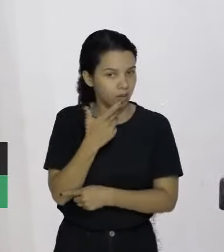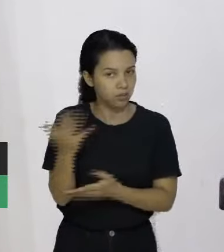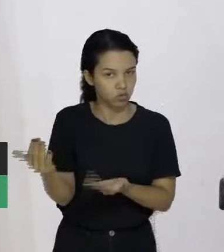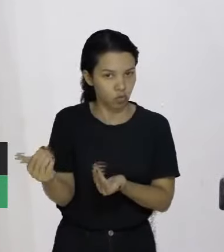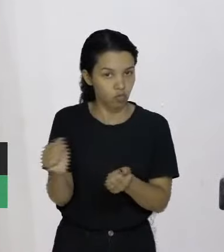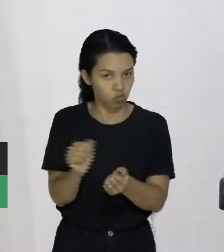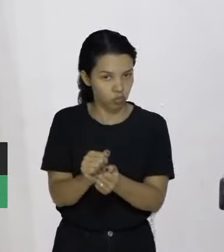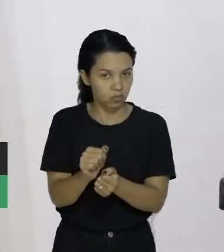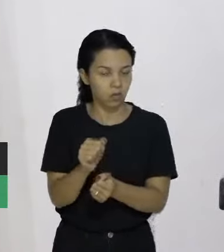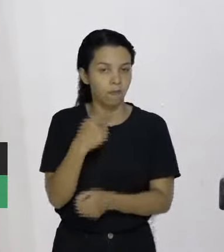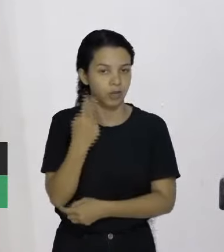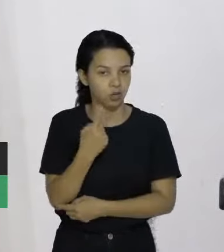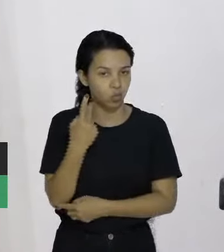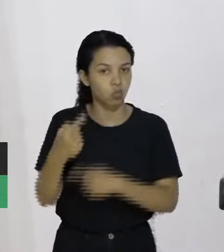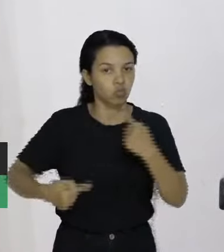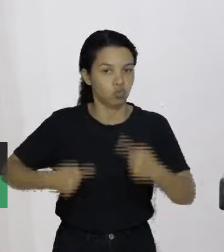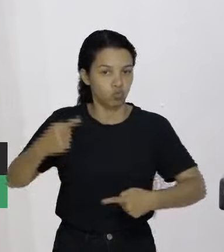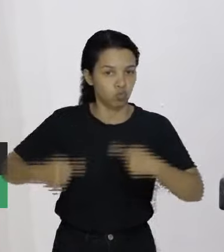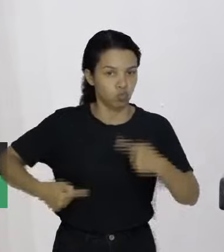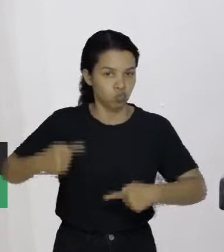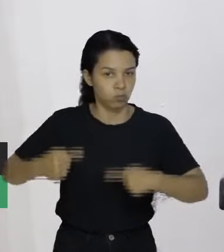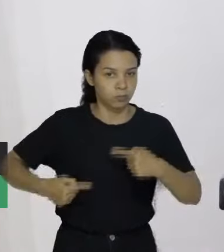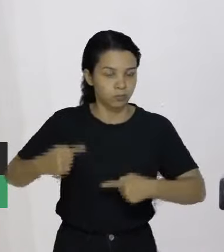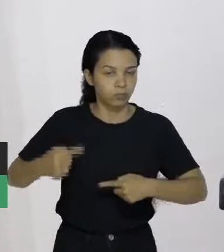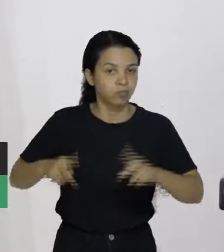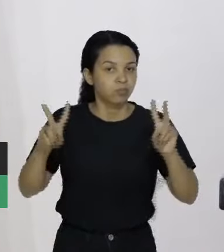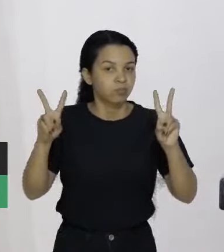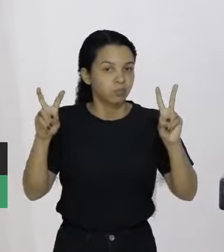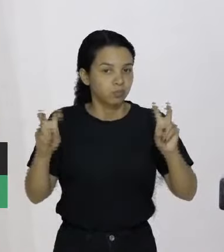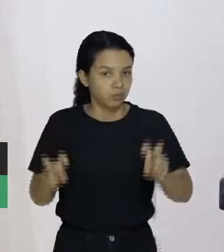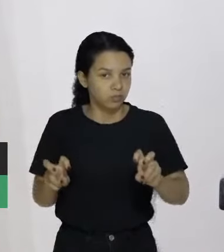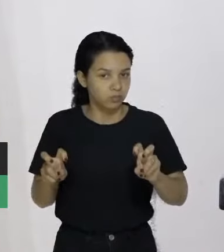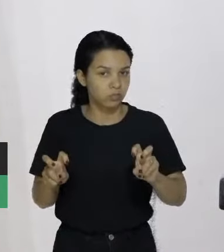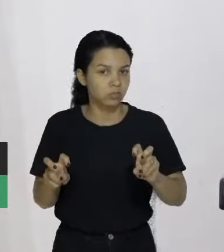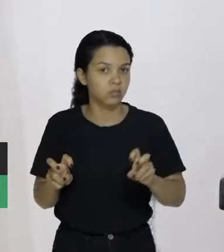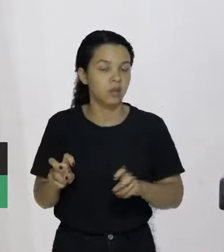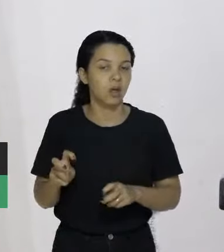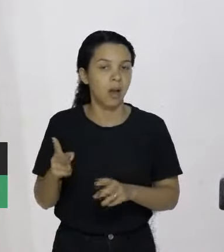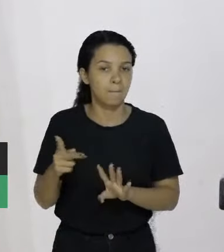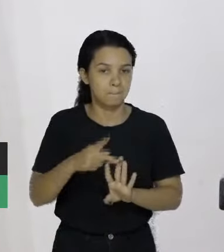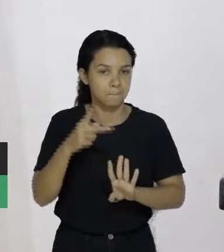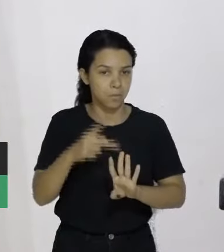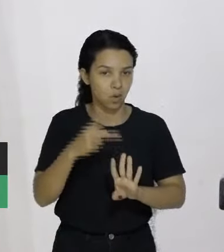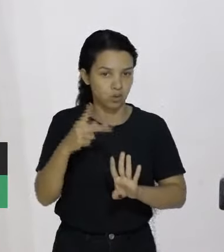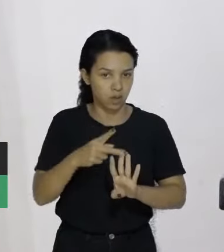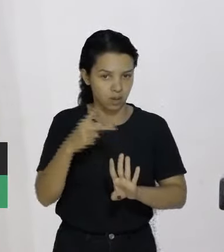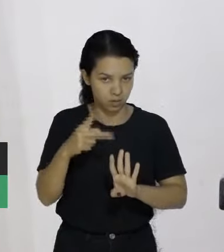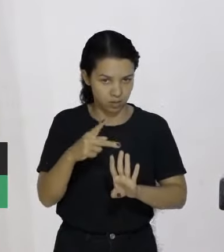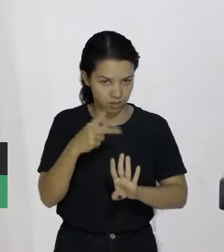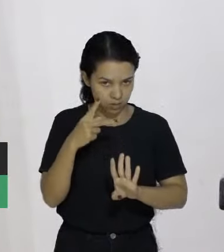estão discutindo a questão da portaria normativa